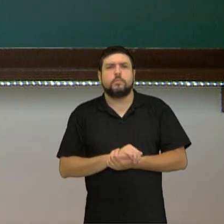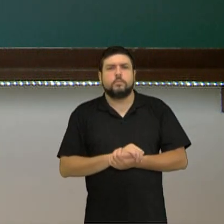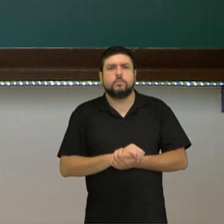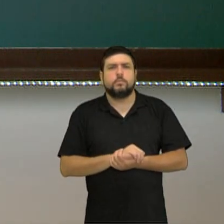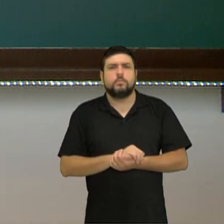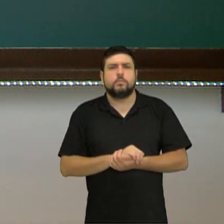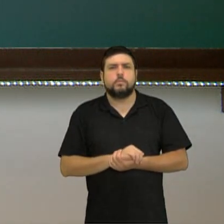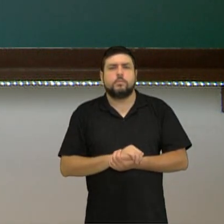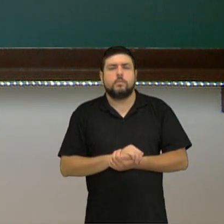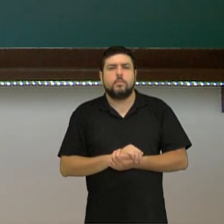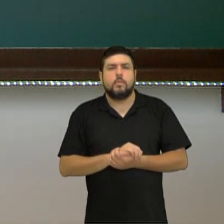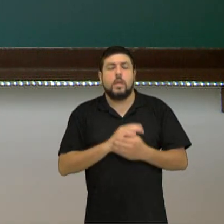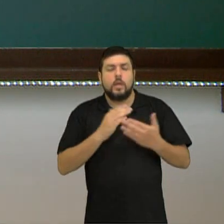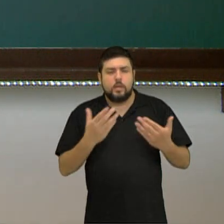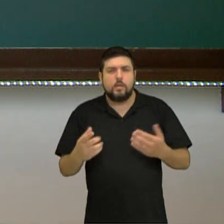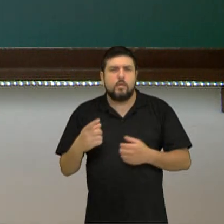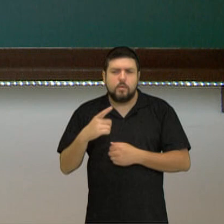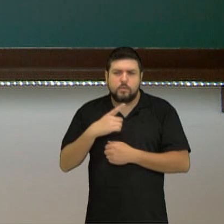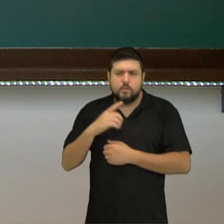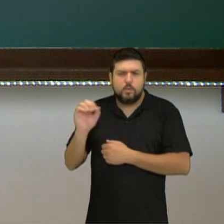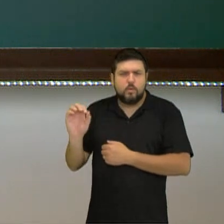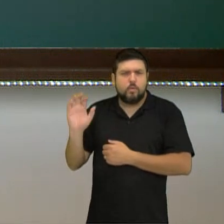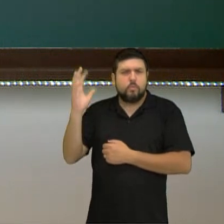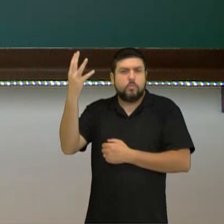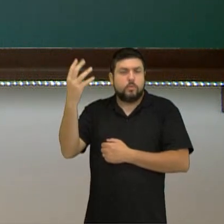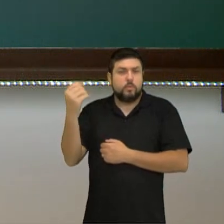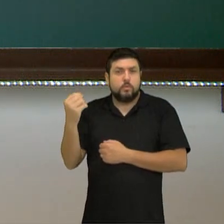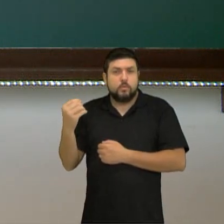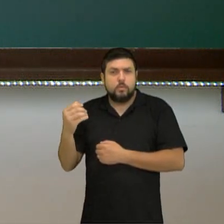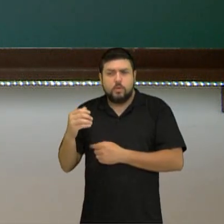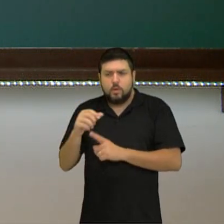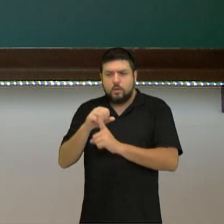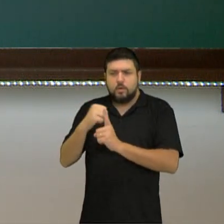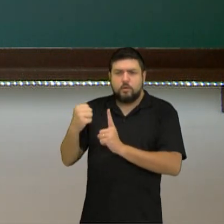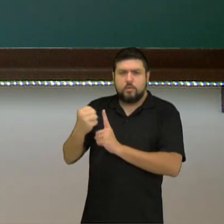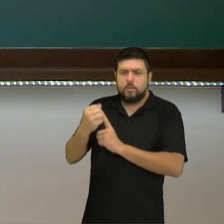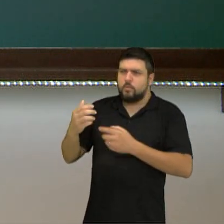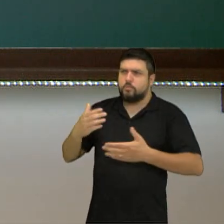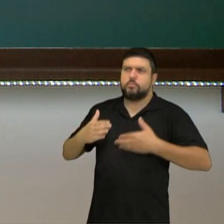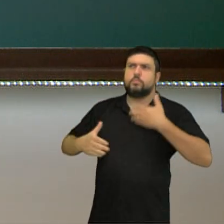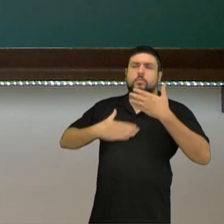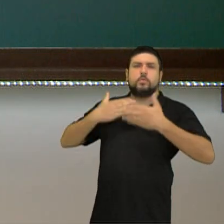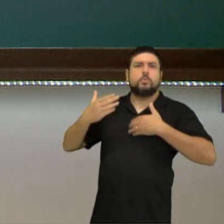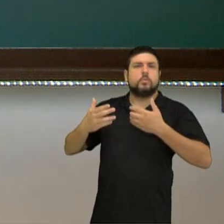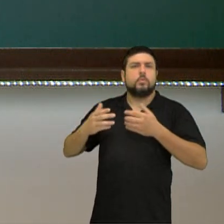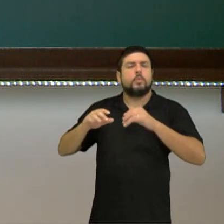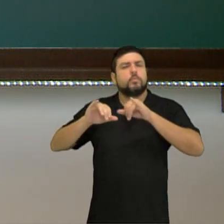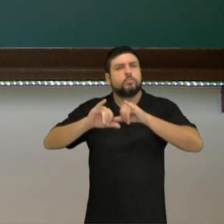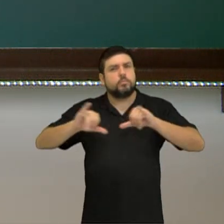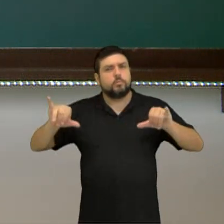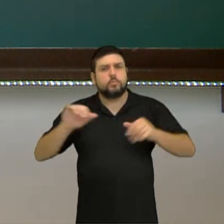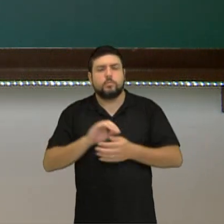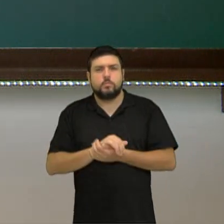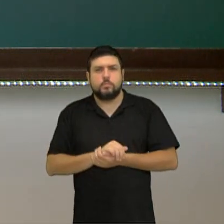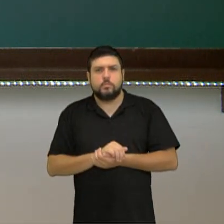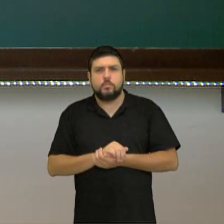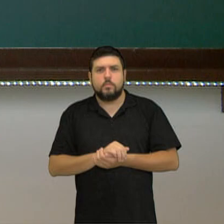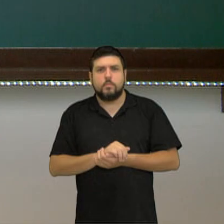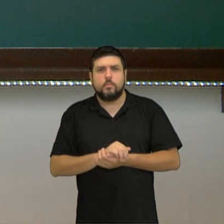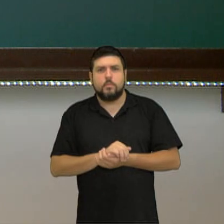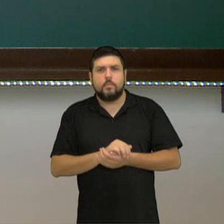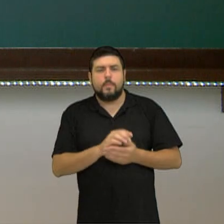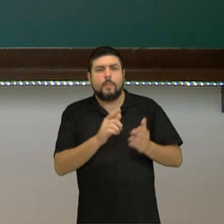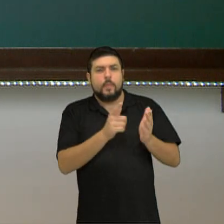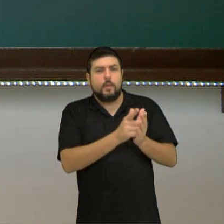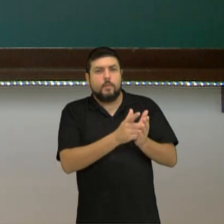que chamou a atenção da sociedade e, portanto, foi noticiado. A reportagem, por sua vez,